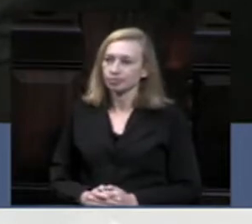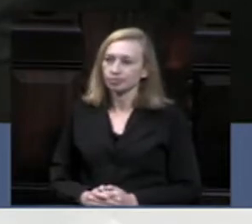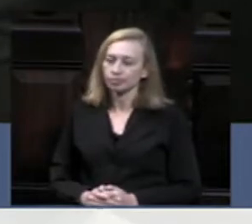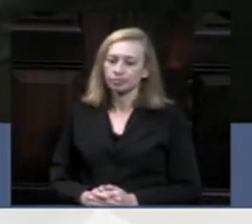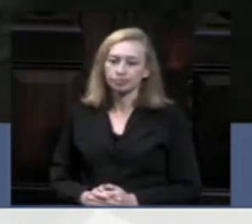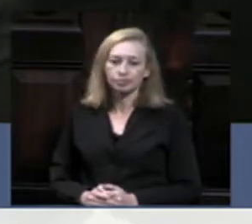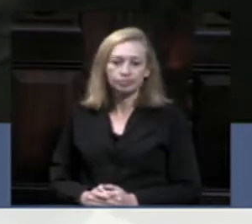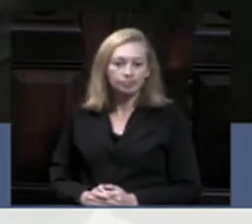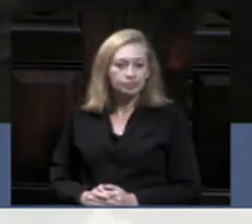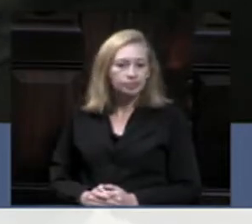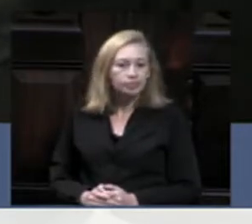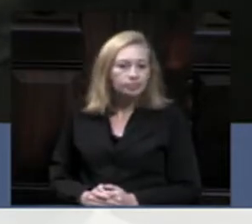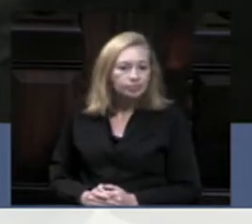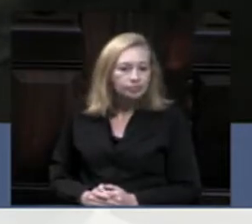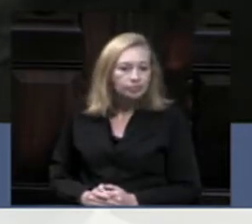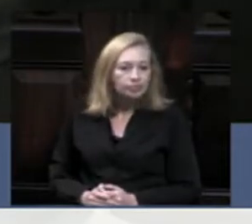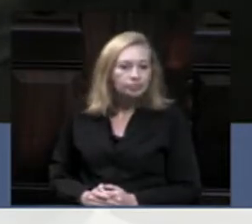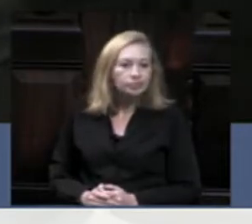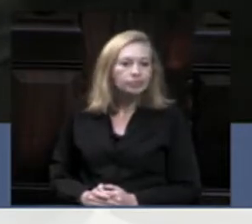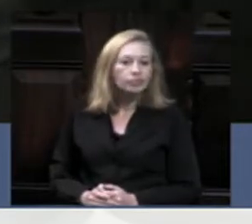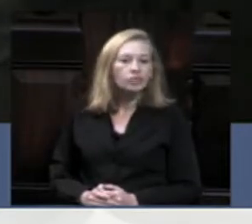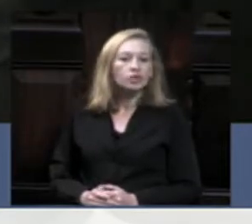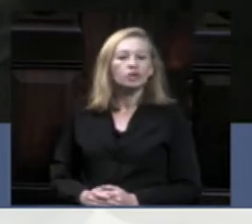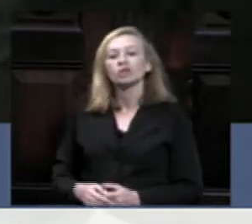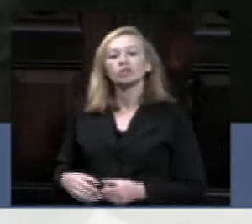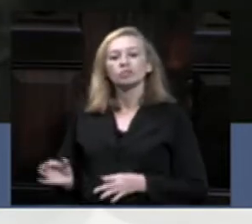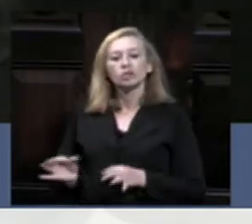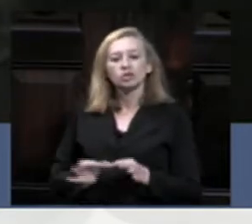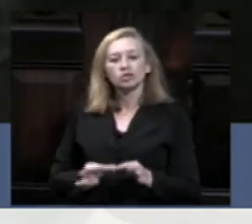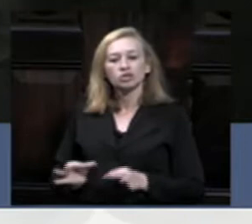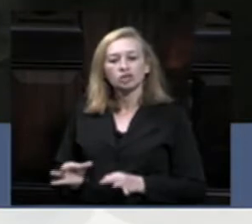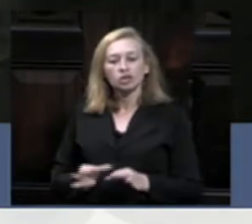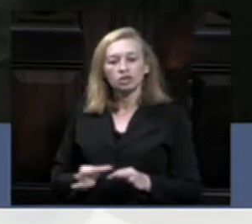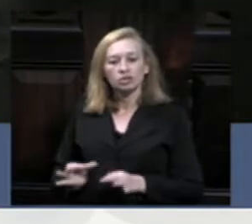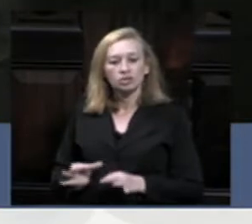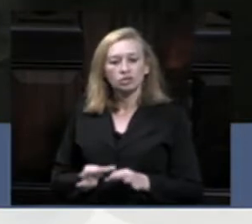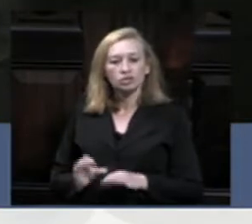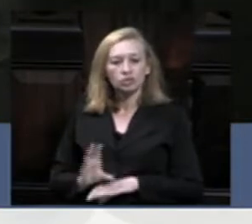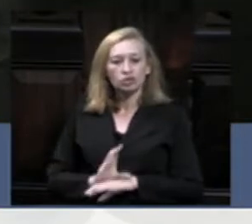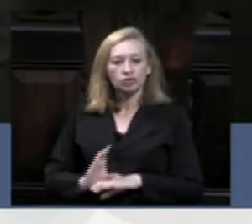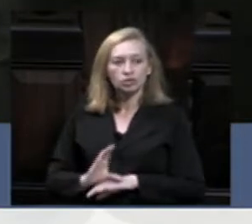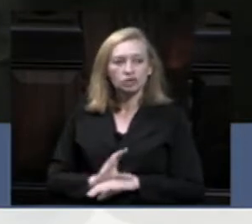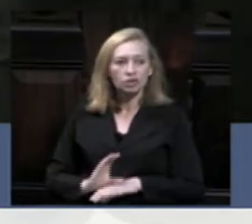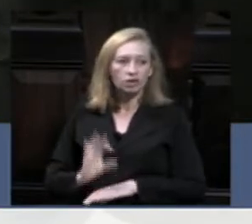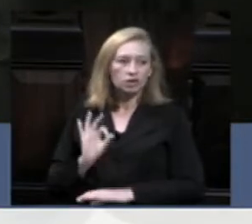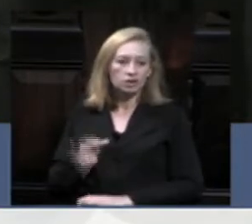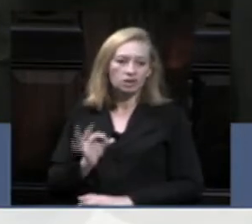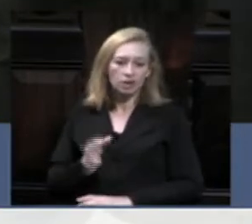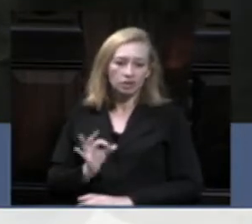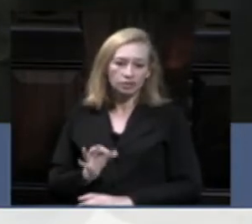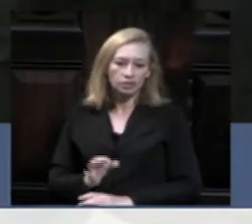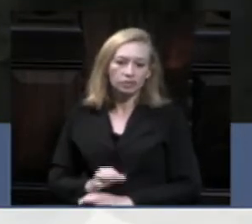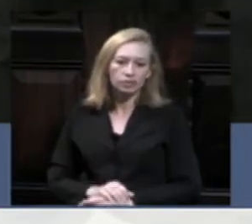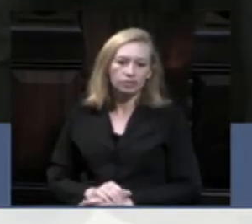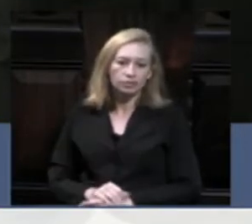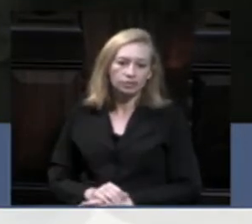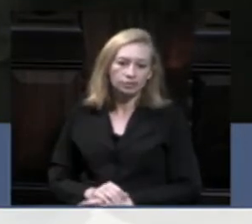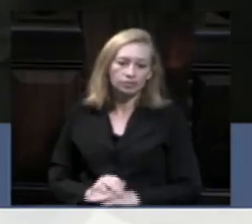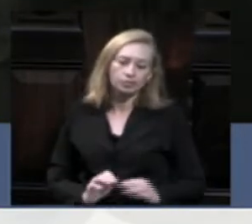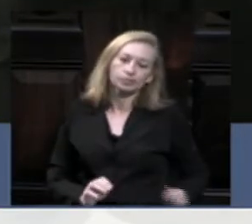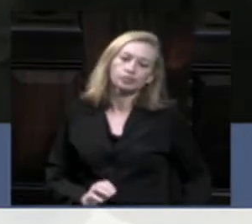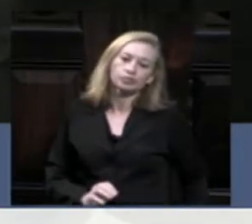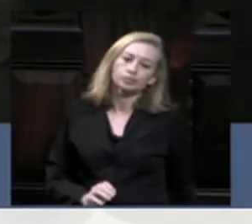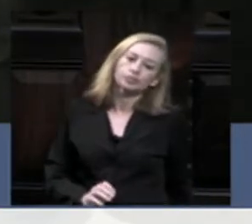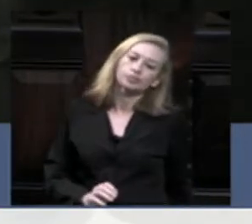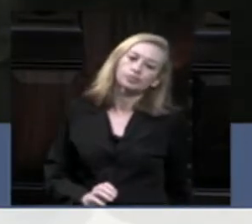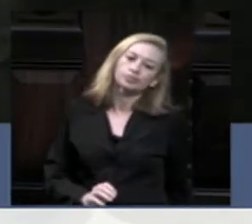é claro que o projeto é constitucional, não há dúvida. Eu sou autor da lei original que criou o parque e depois coautor de